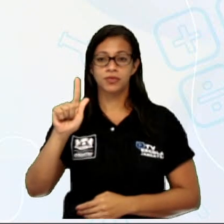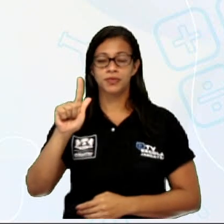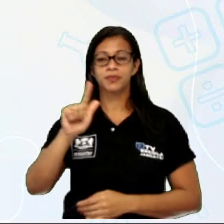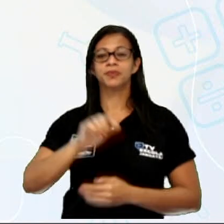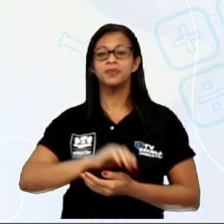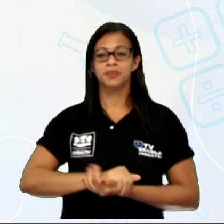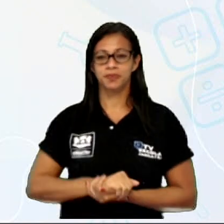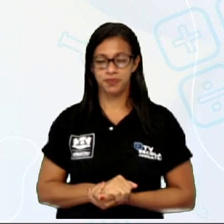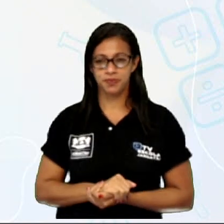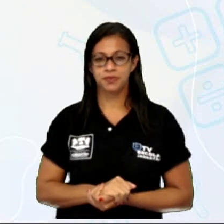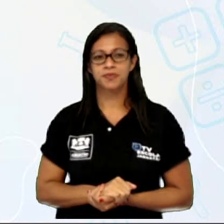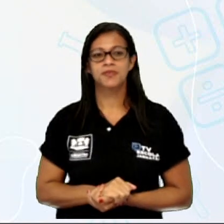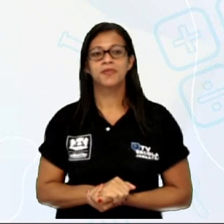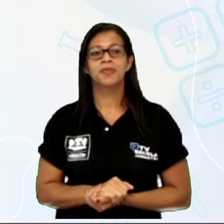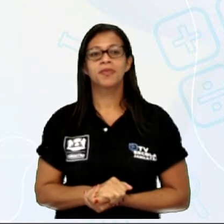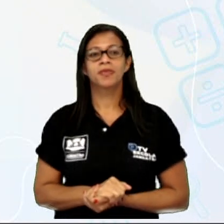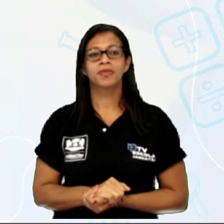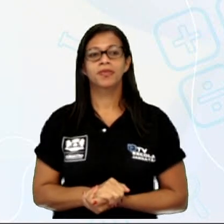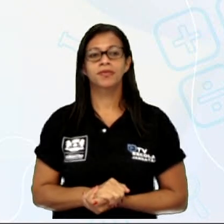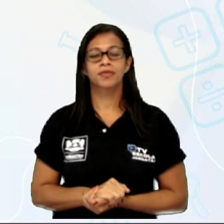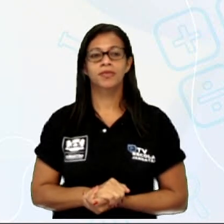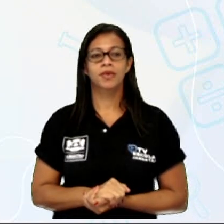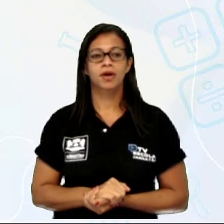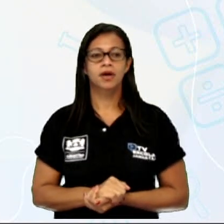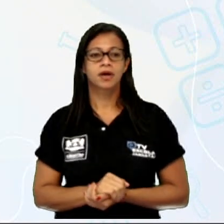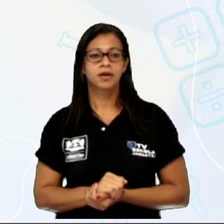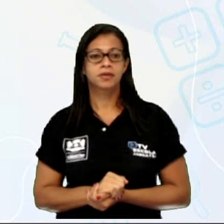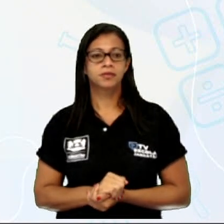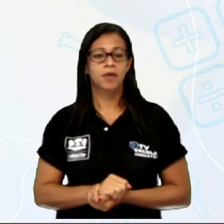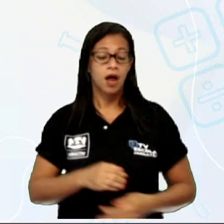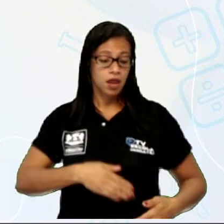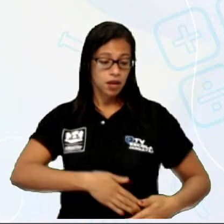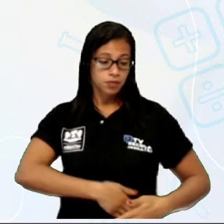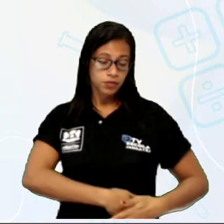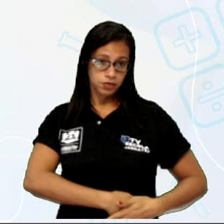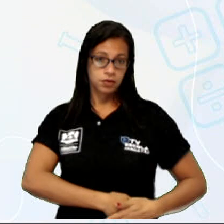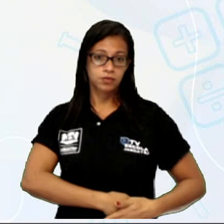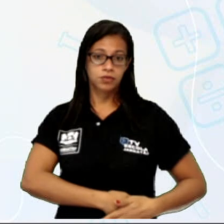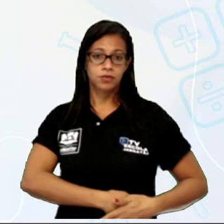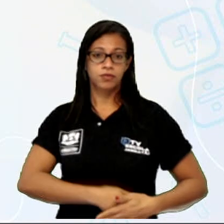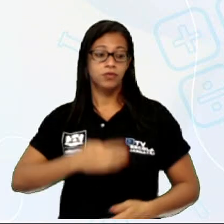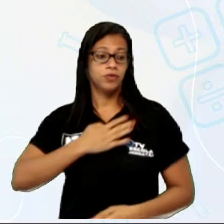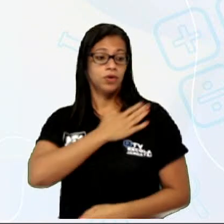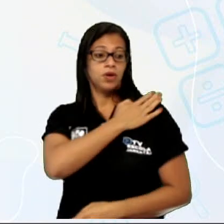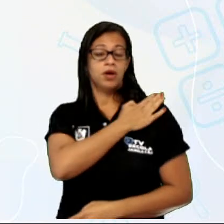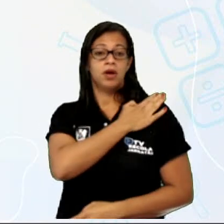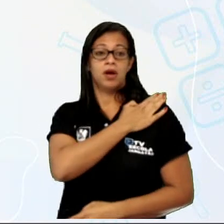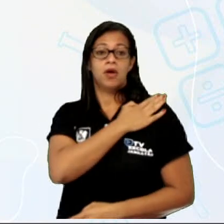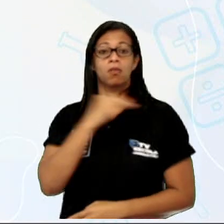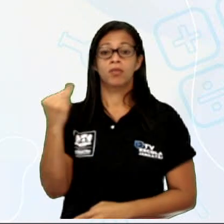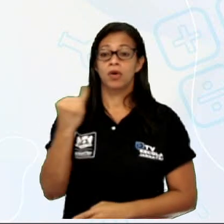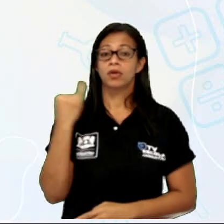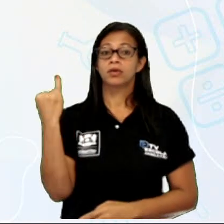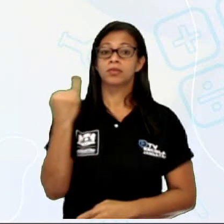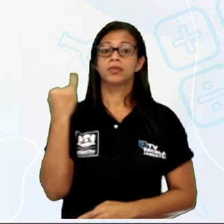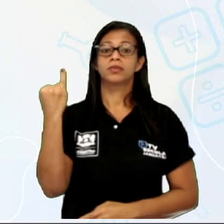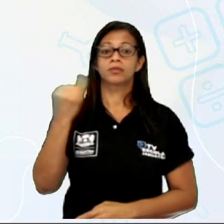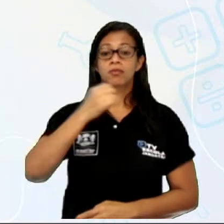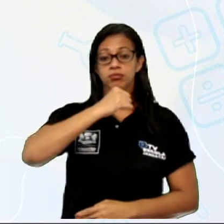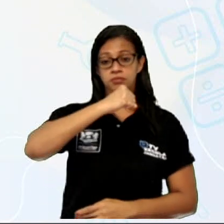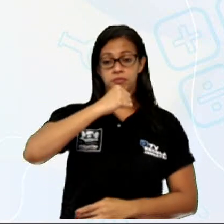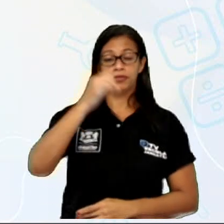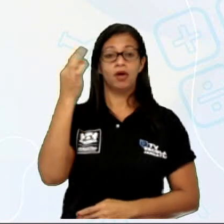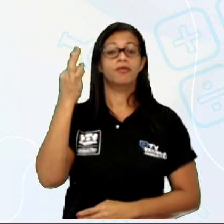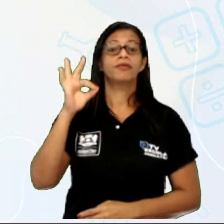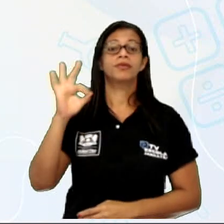poder? Né? Napoleão se tornou o general mais importante da França, defendendo a França na época da Revolução,